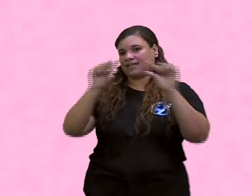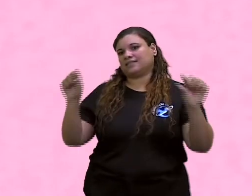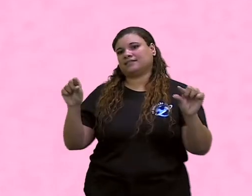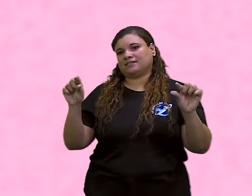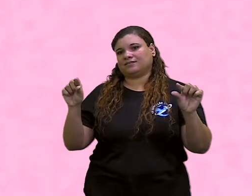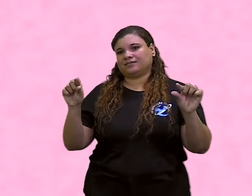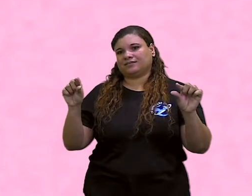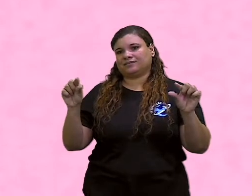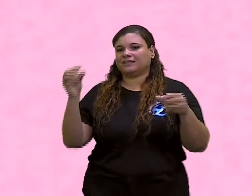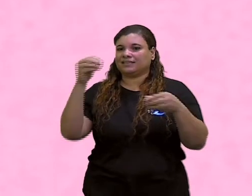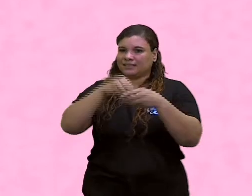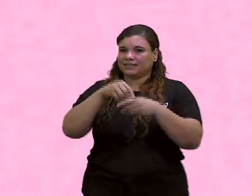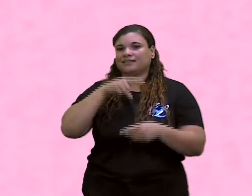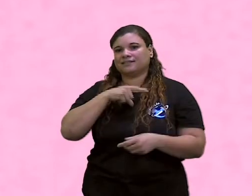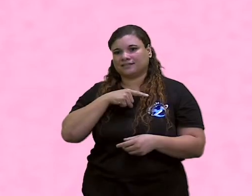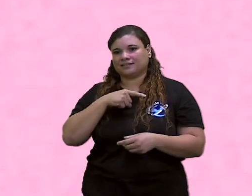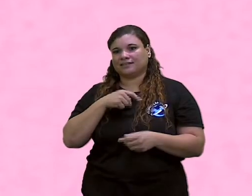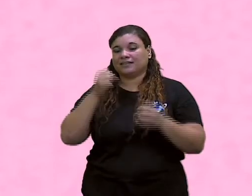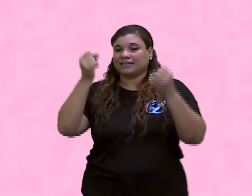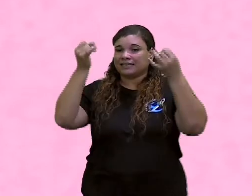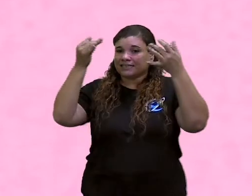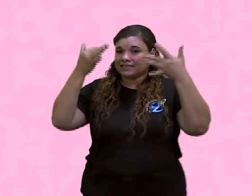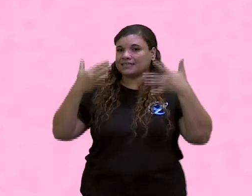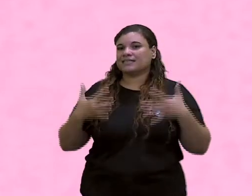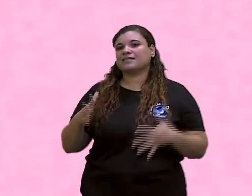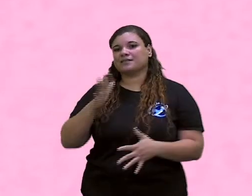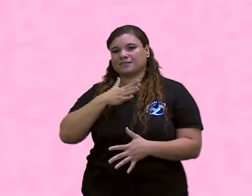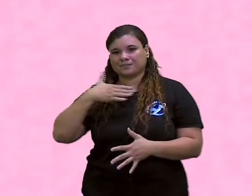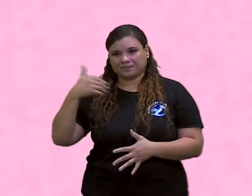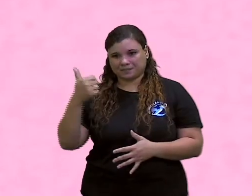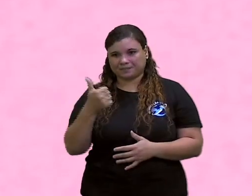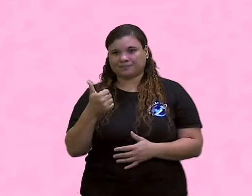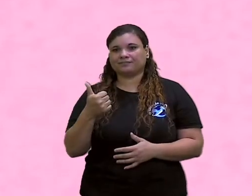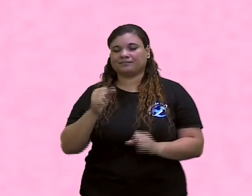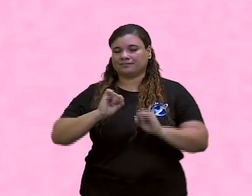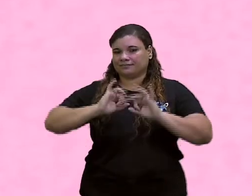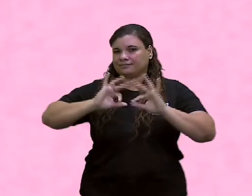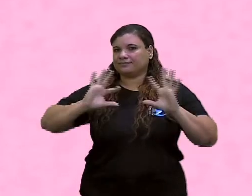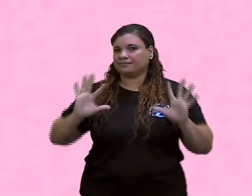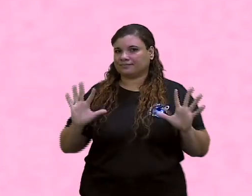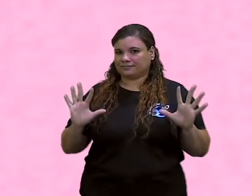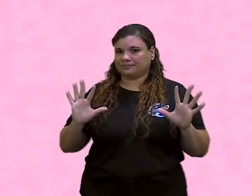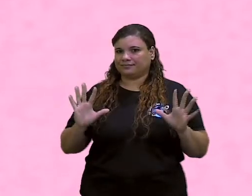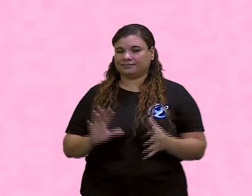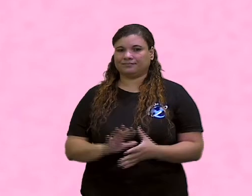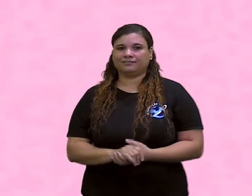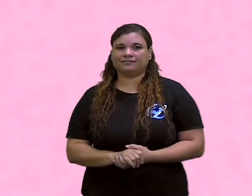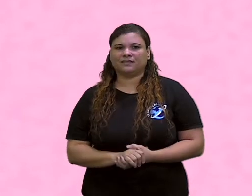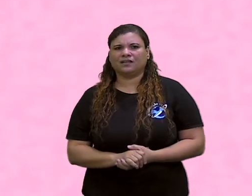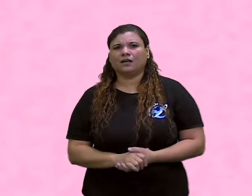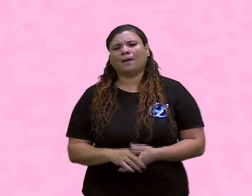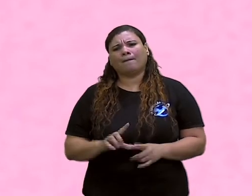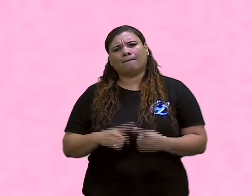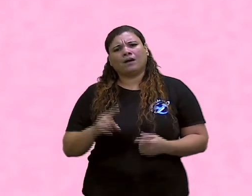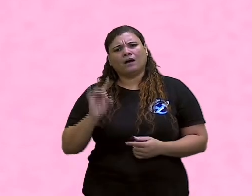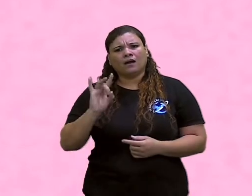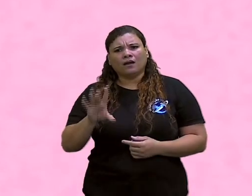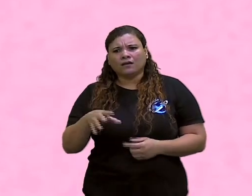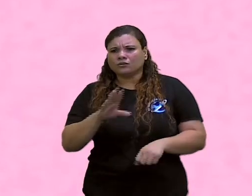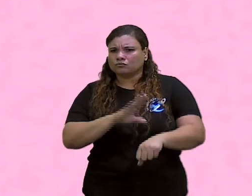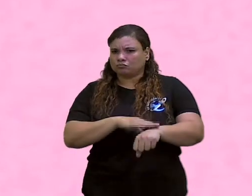eles trazem, né? Mais informação aí sobre o processo verbal, não é só tempo, não é mesmo?